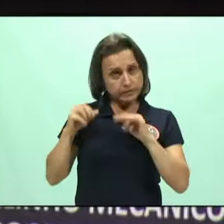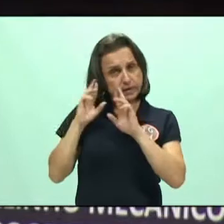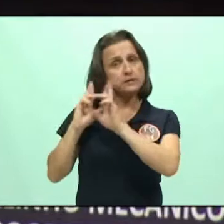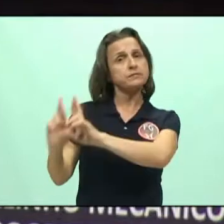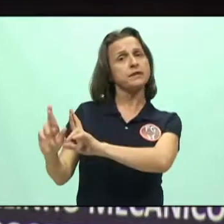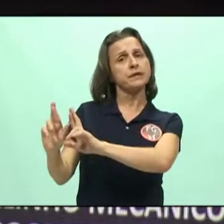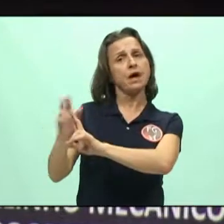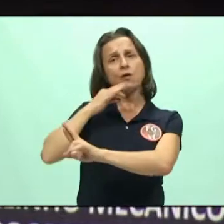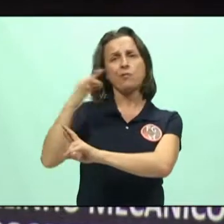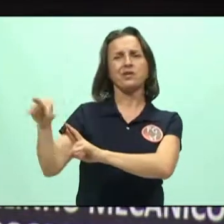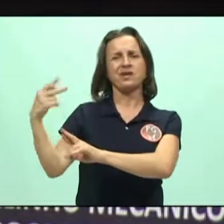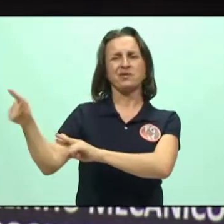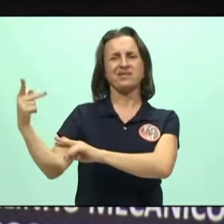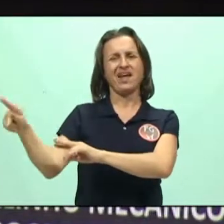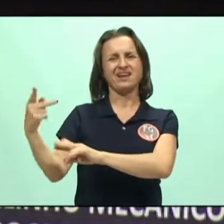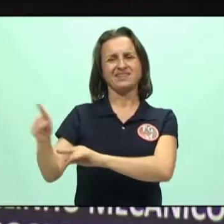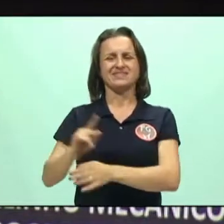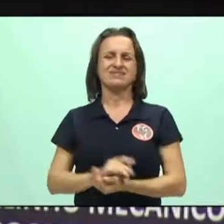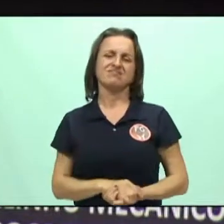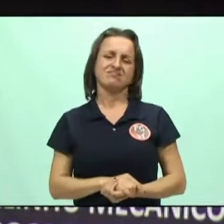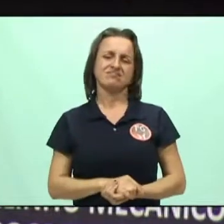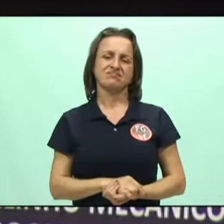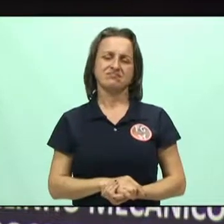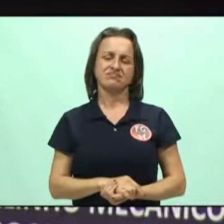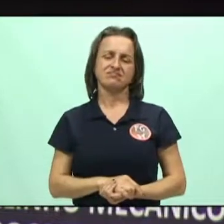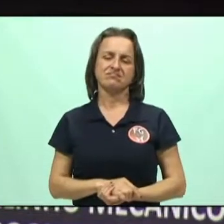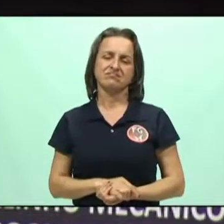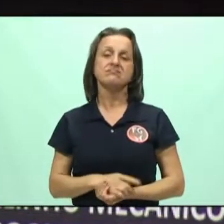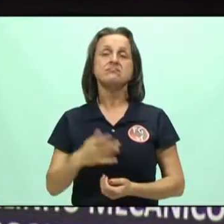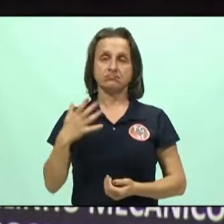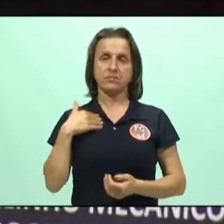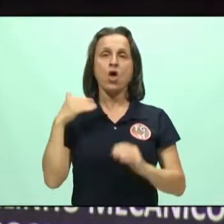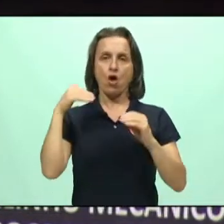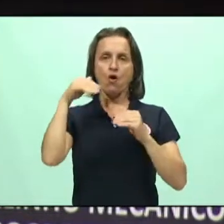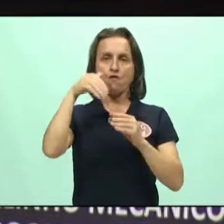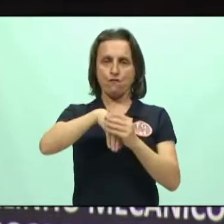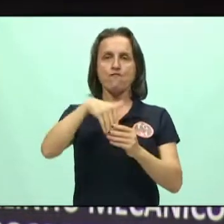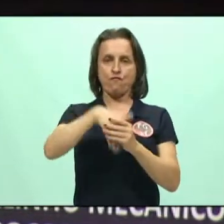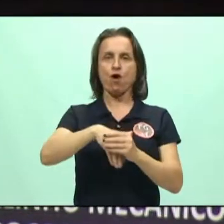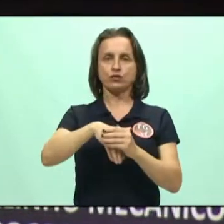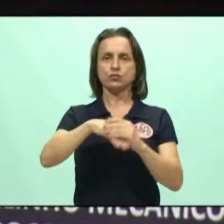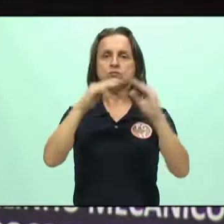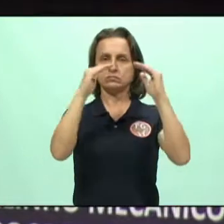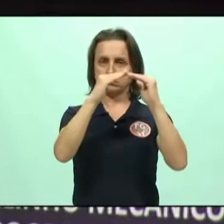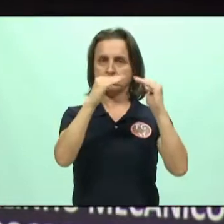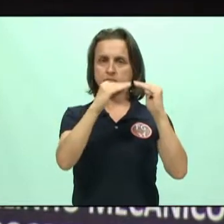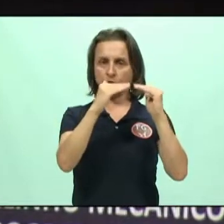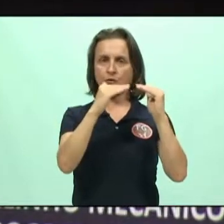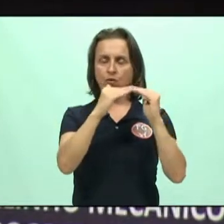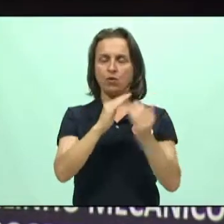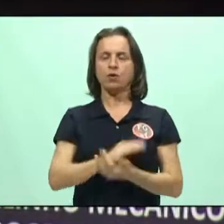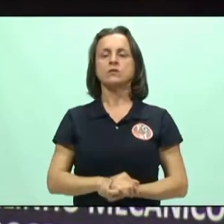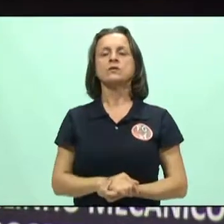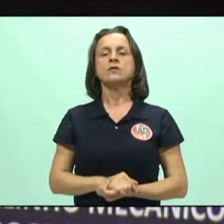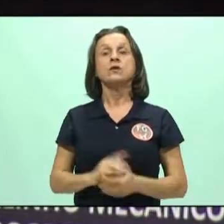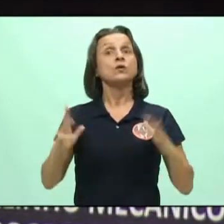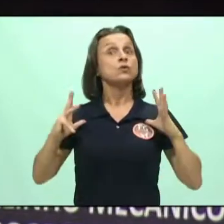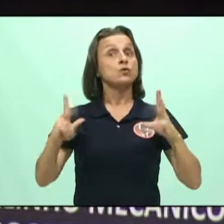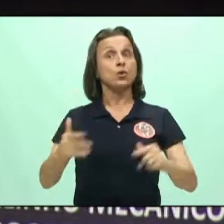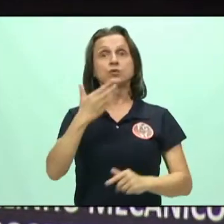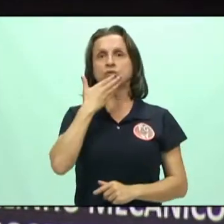opiniões então quero obviamente estarei votando a favor e todo o requerimento participe eu ou não